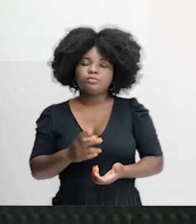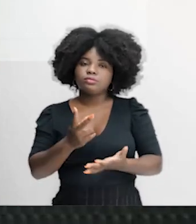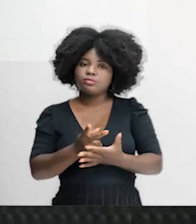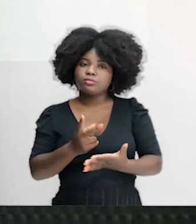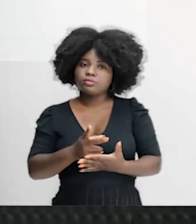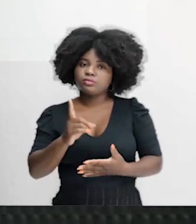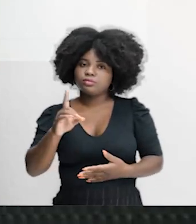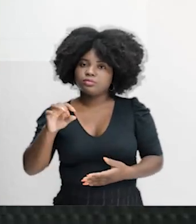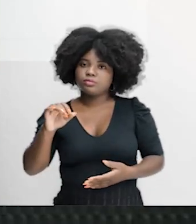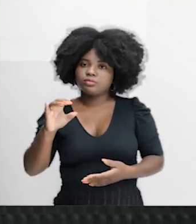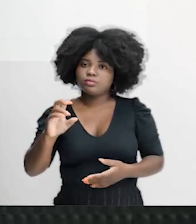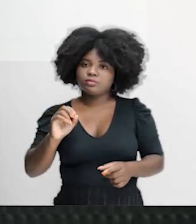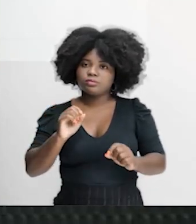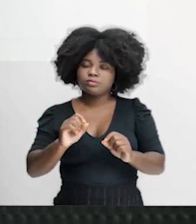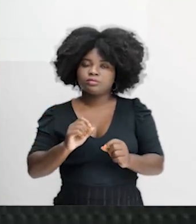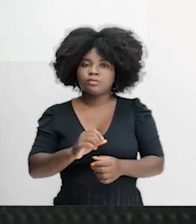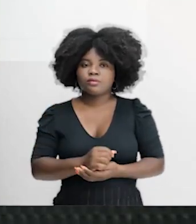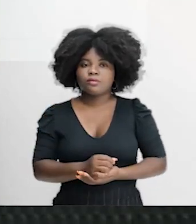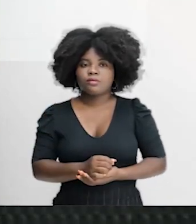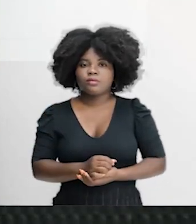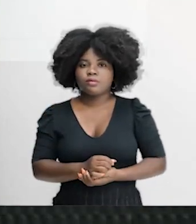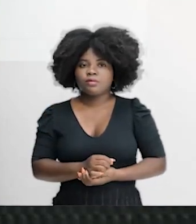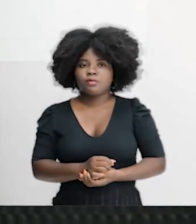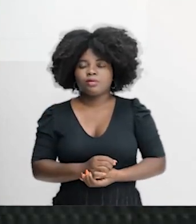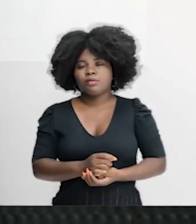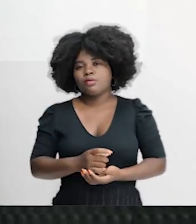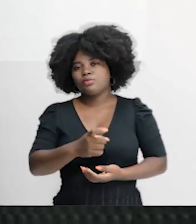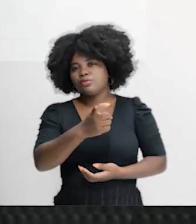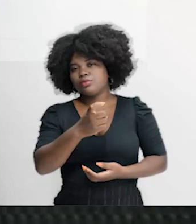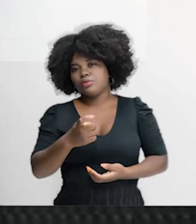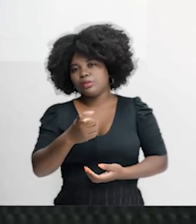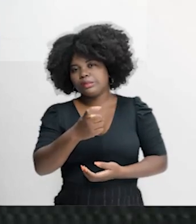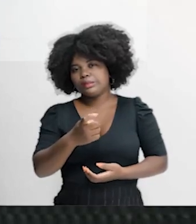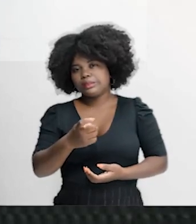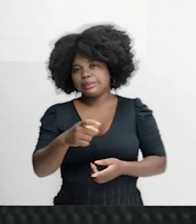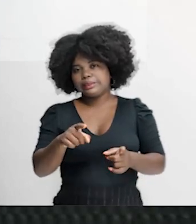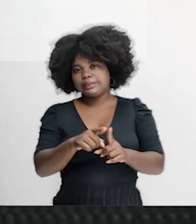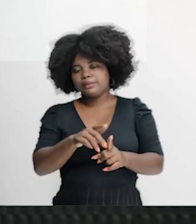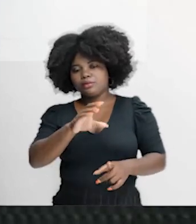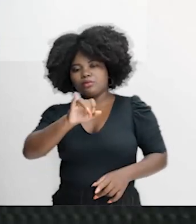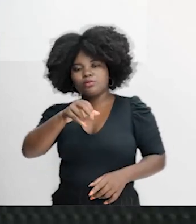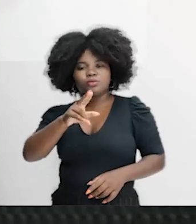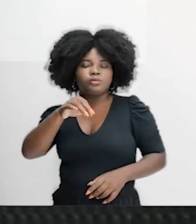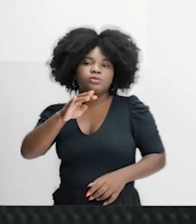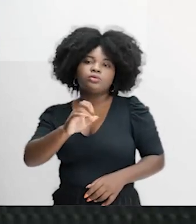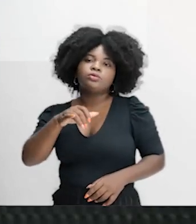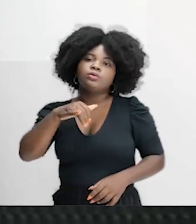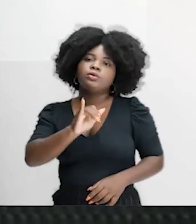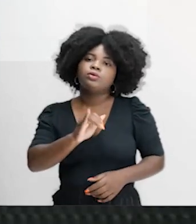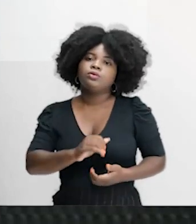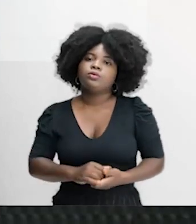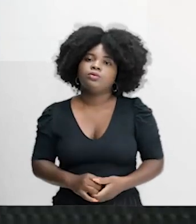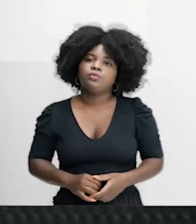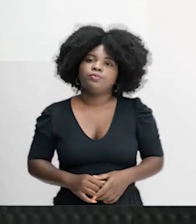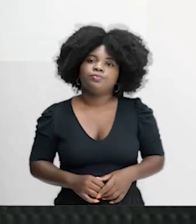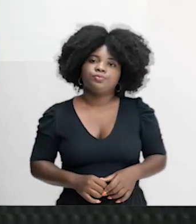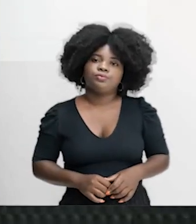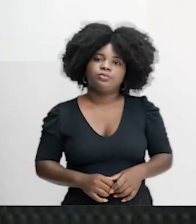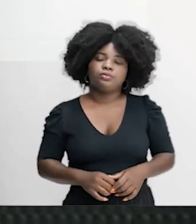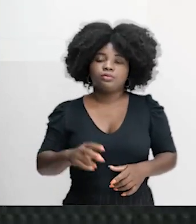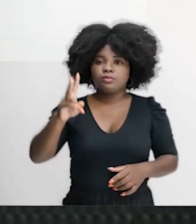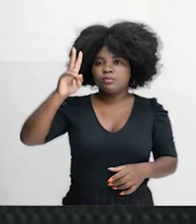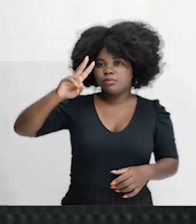gente fala de domínio da função, domínio você está falando dos valores de x, né? E o conjunto de imagem os valores de y. Tá? Vocês